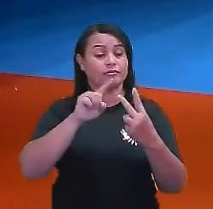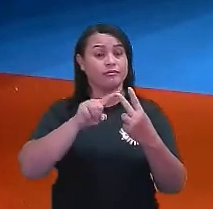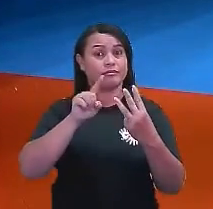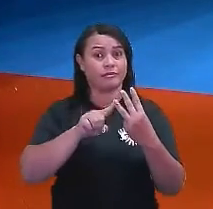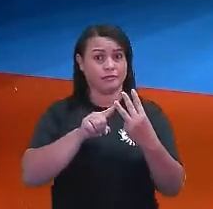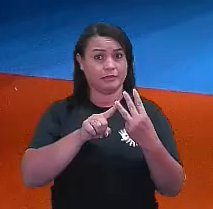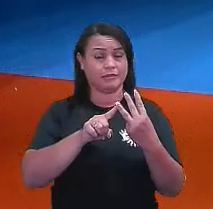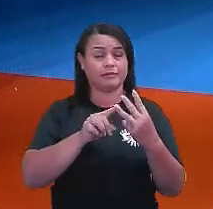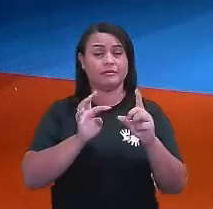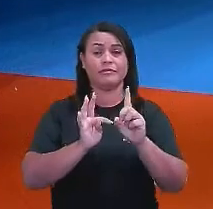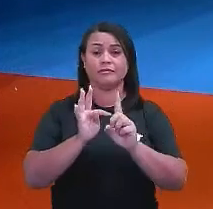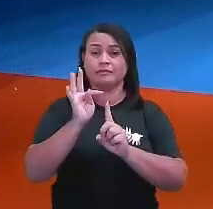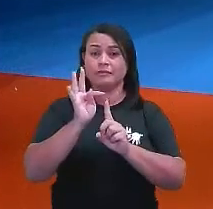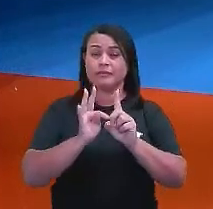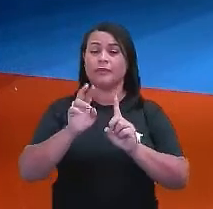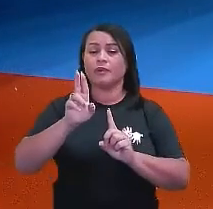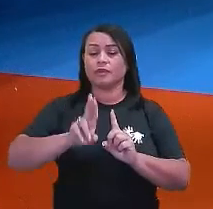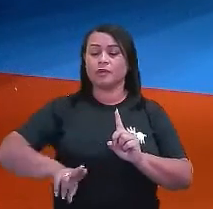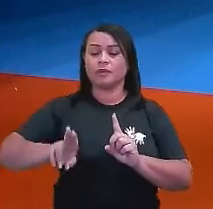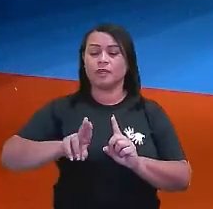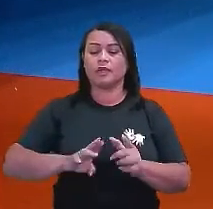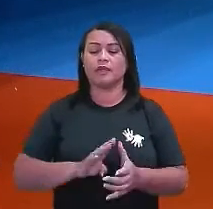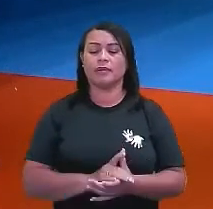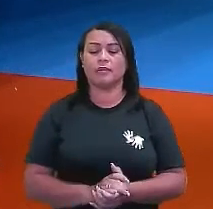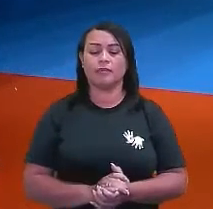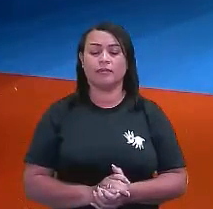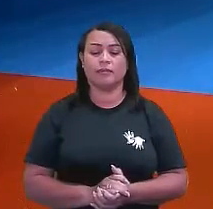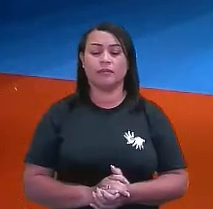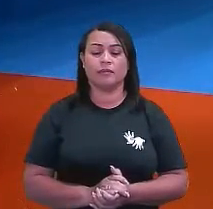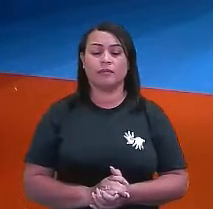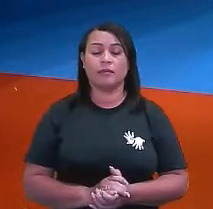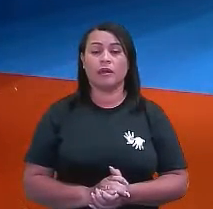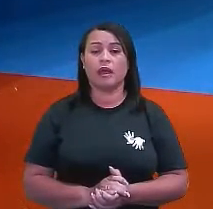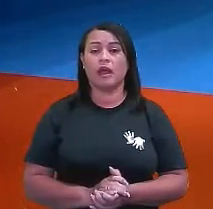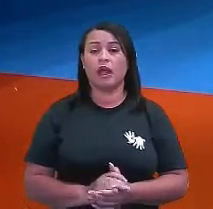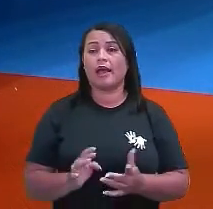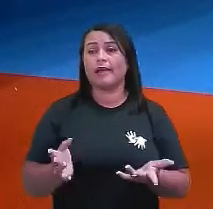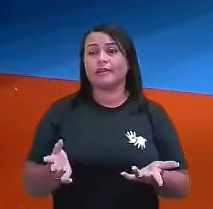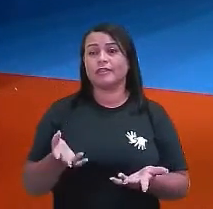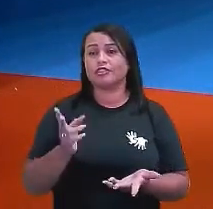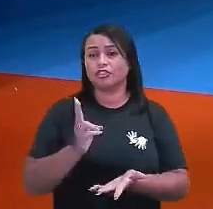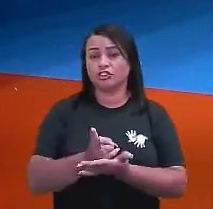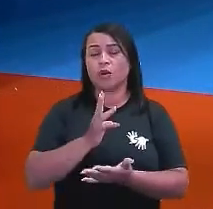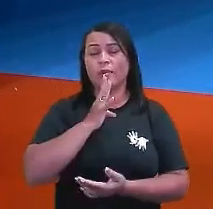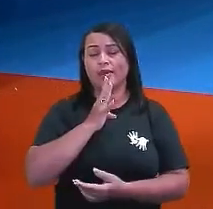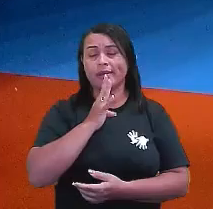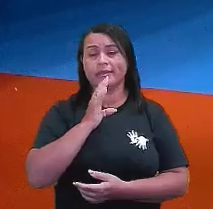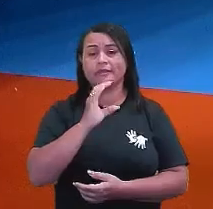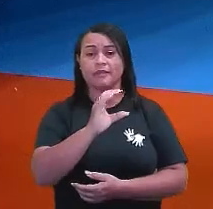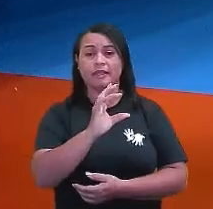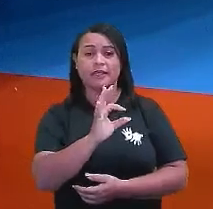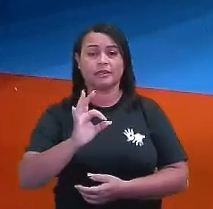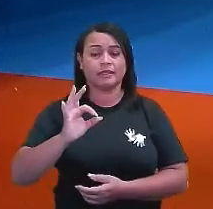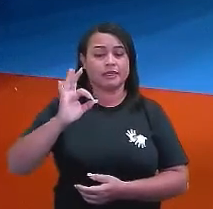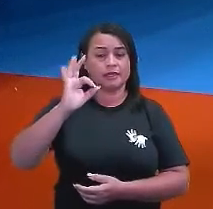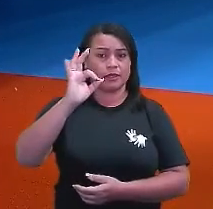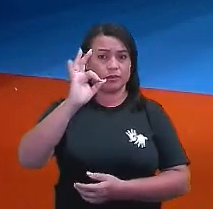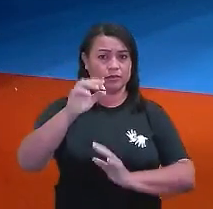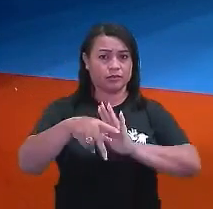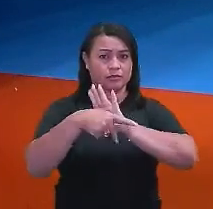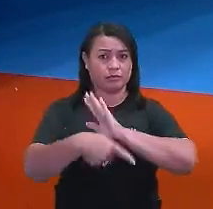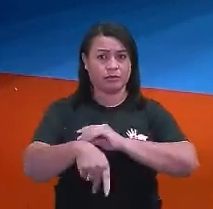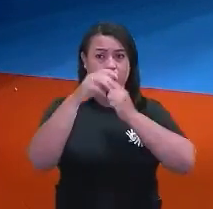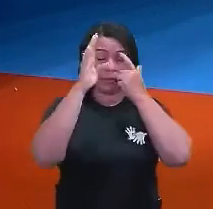medidas termométricas utilizadas, tá? As mais comuns. Eu tenho a Celsius, que é usada aqui no